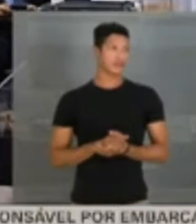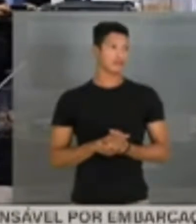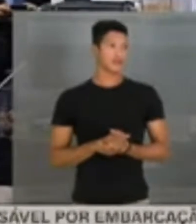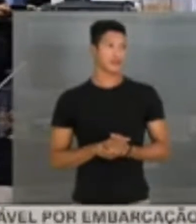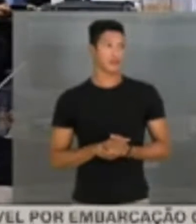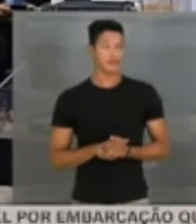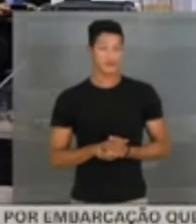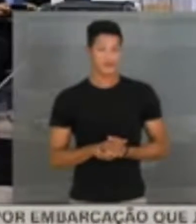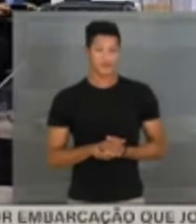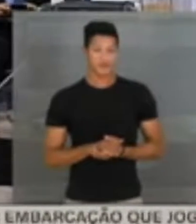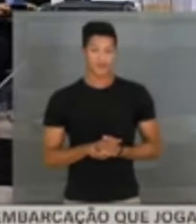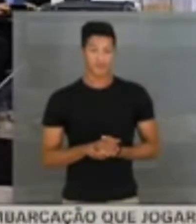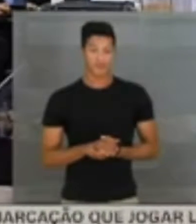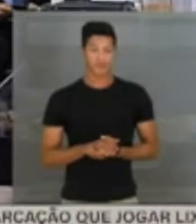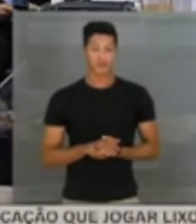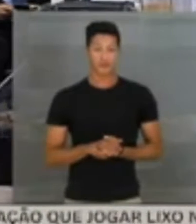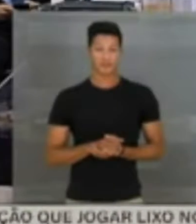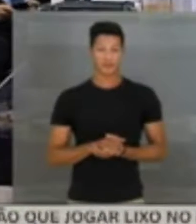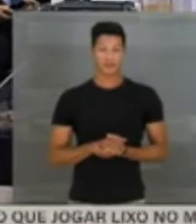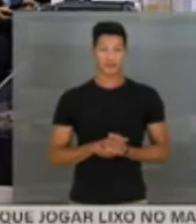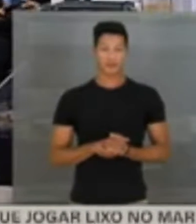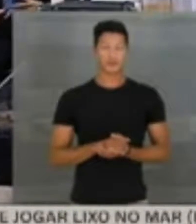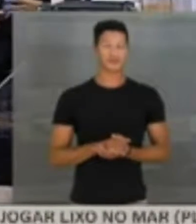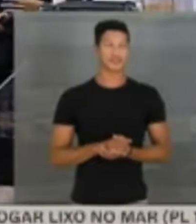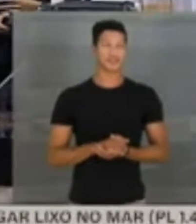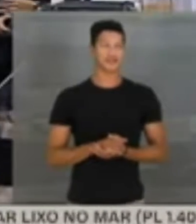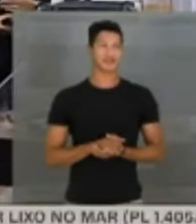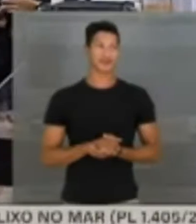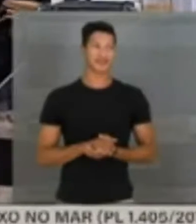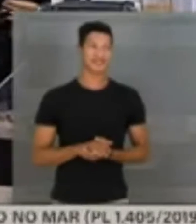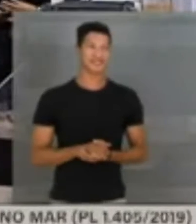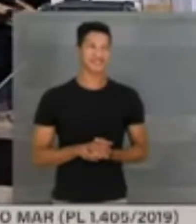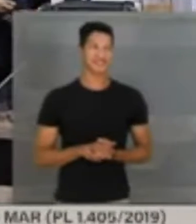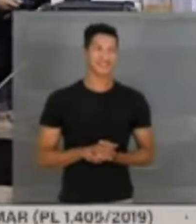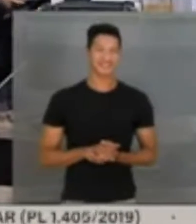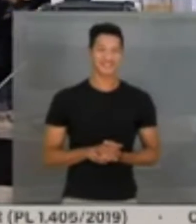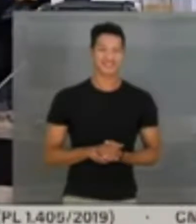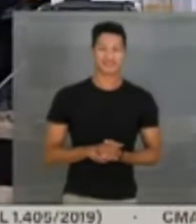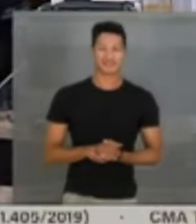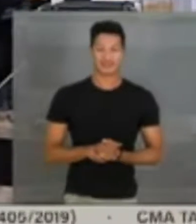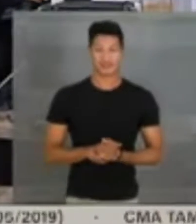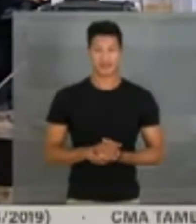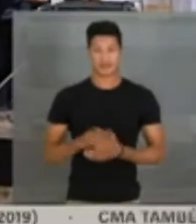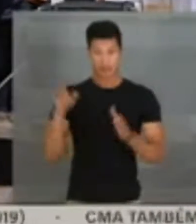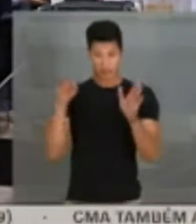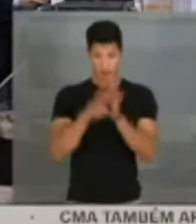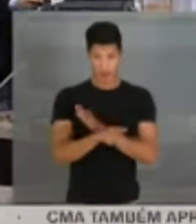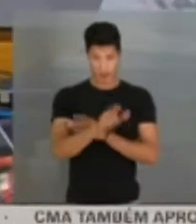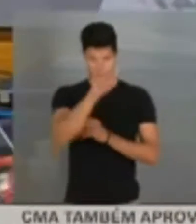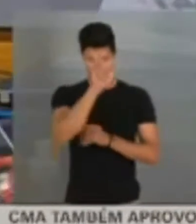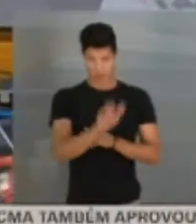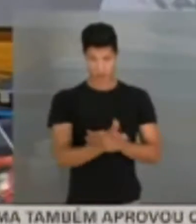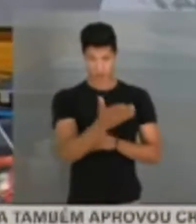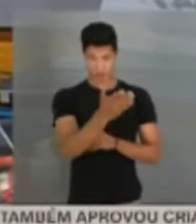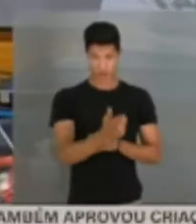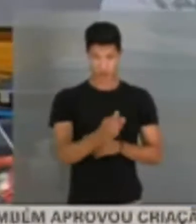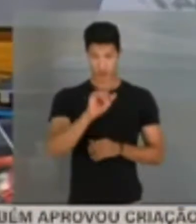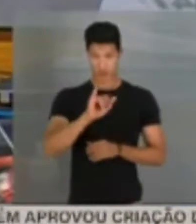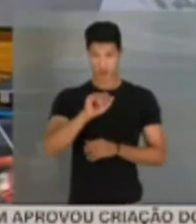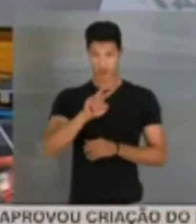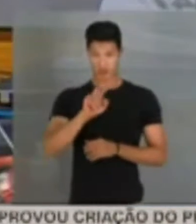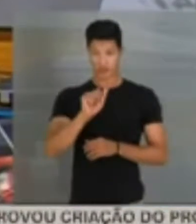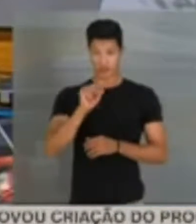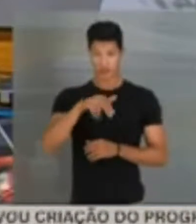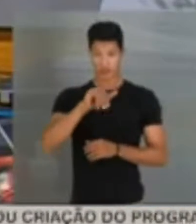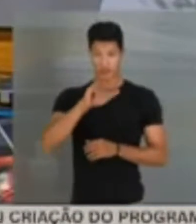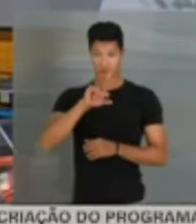Senadores, cumprimento o depoente, seus patronos que o acompanham e indago ao senhor